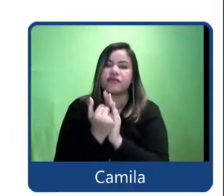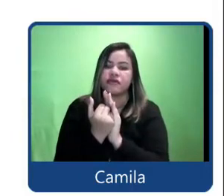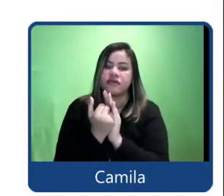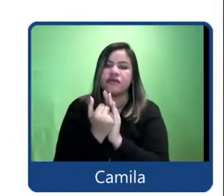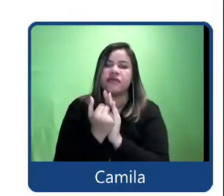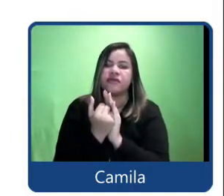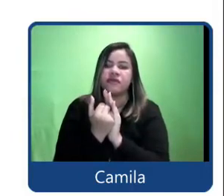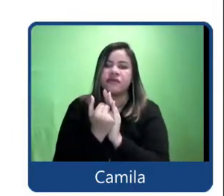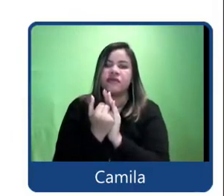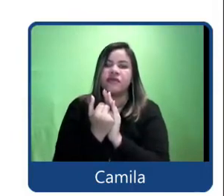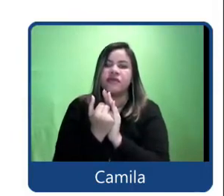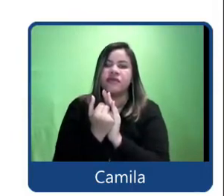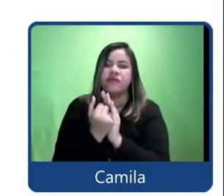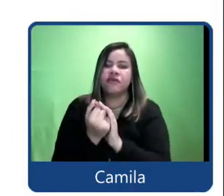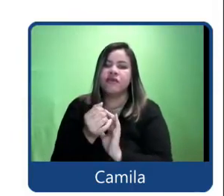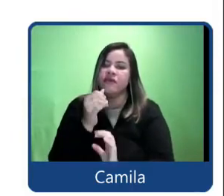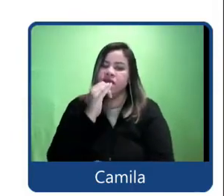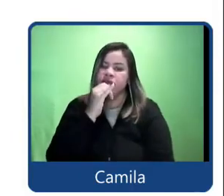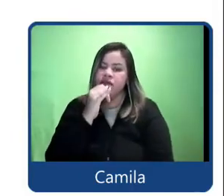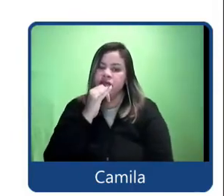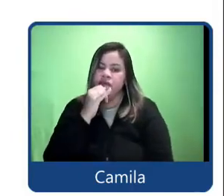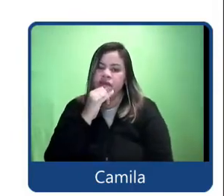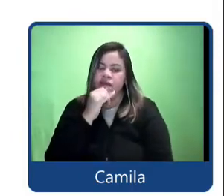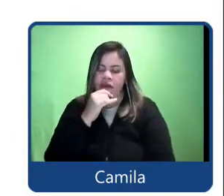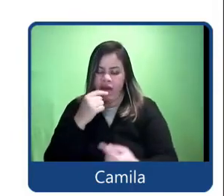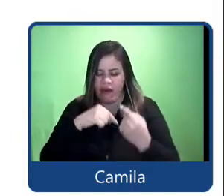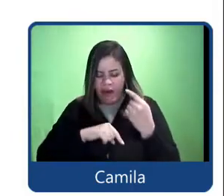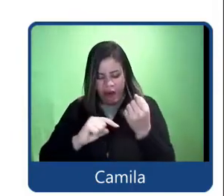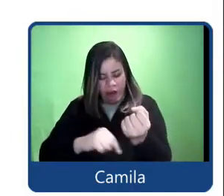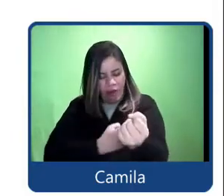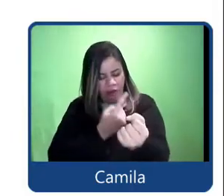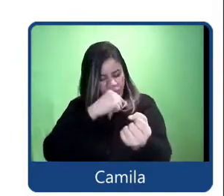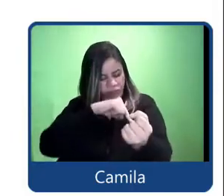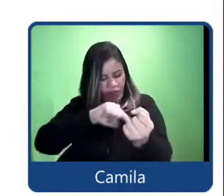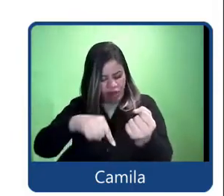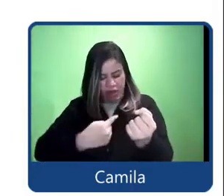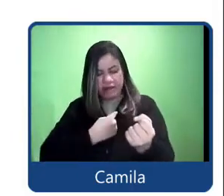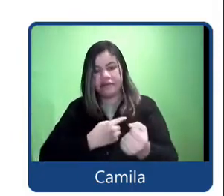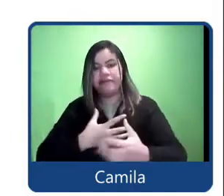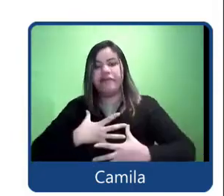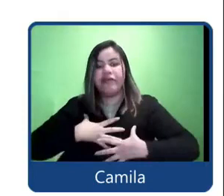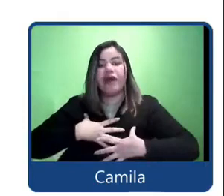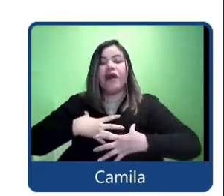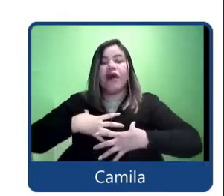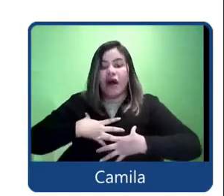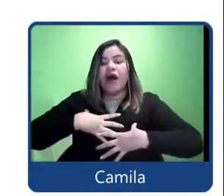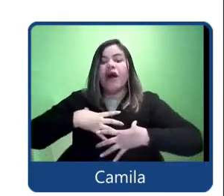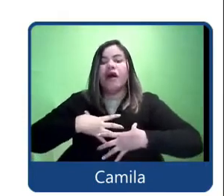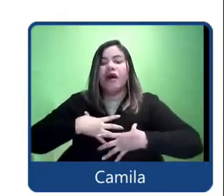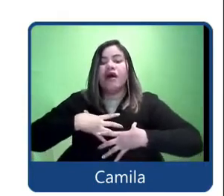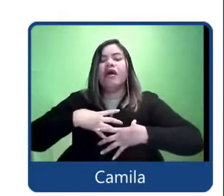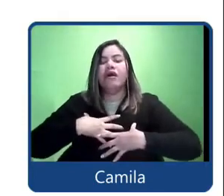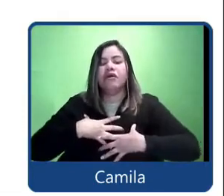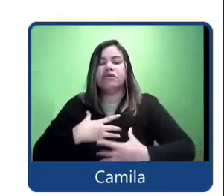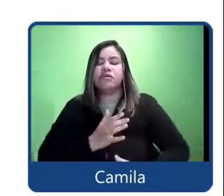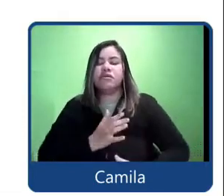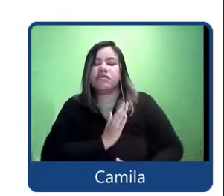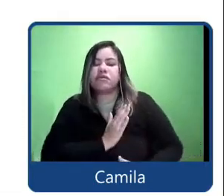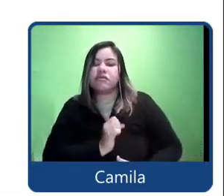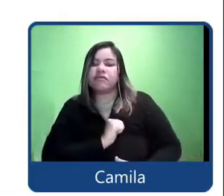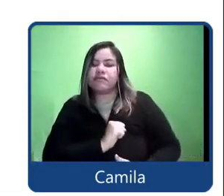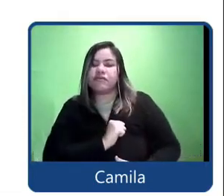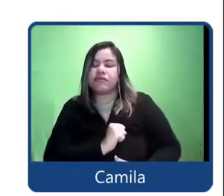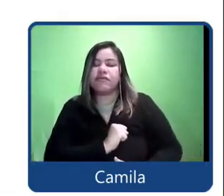notável, por exemplo, doenças cardiovasculares, asma, insuficiência cardíaca,